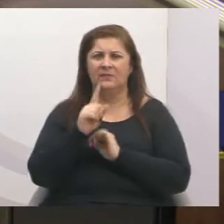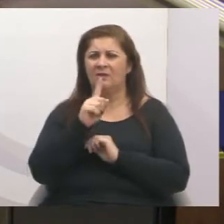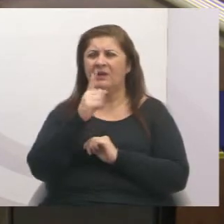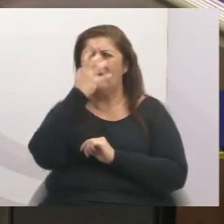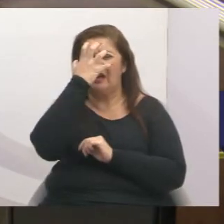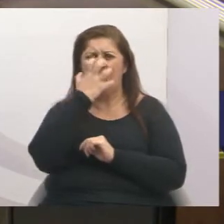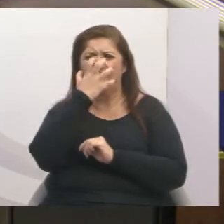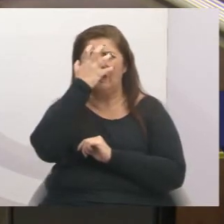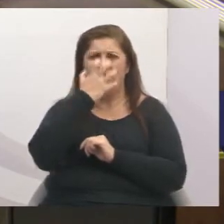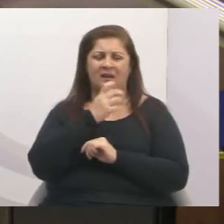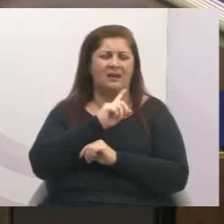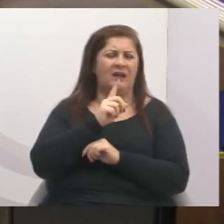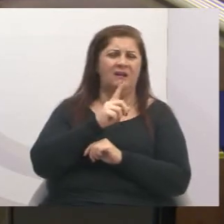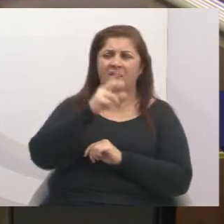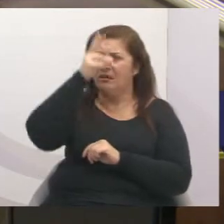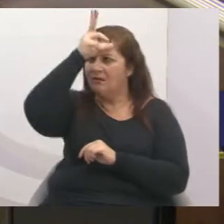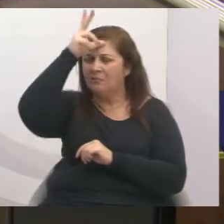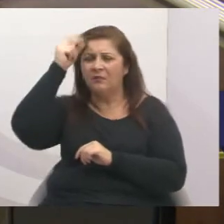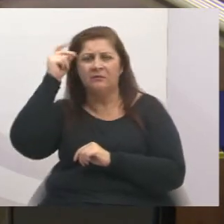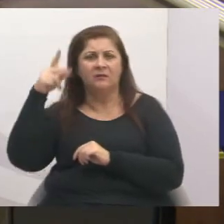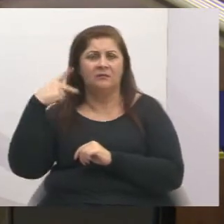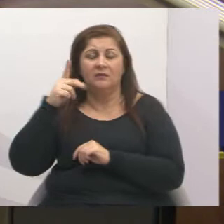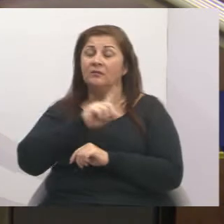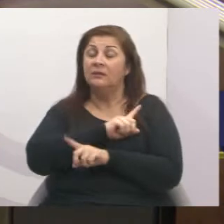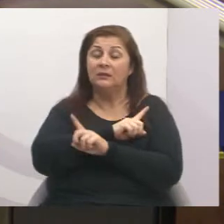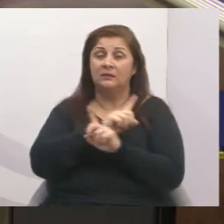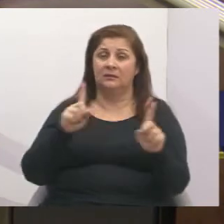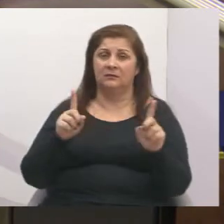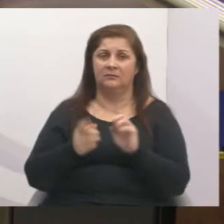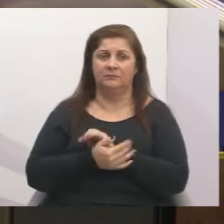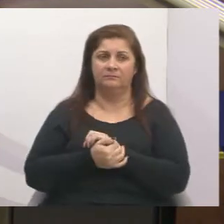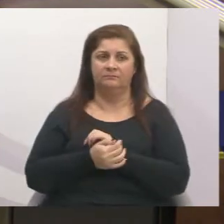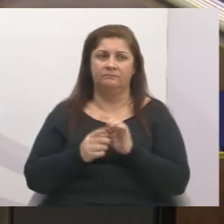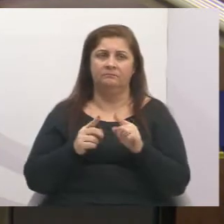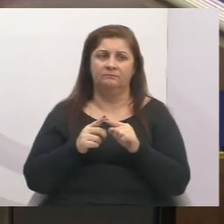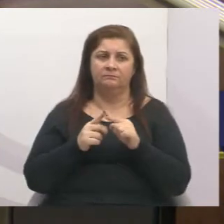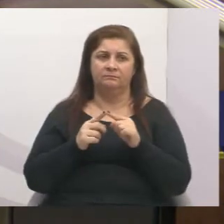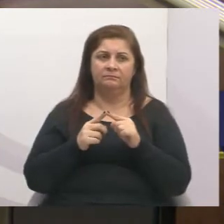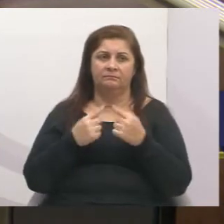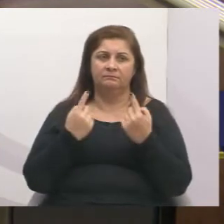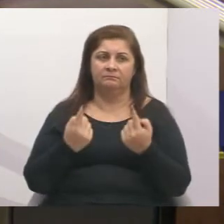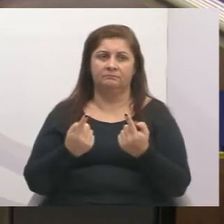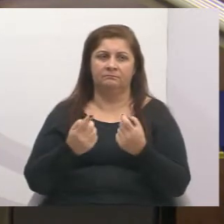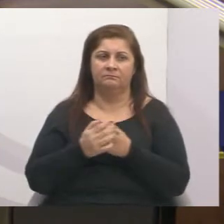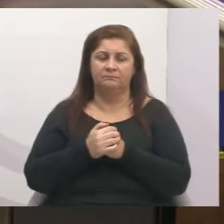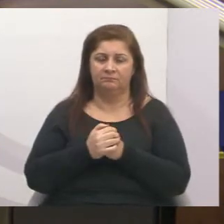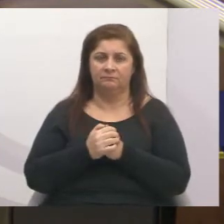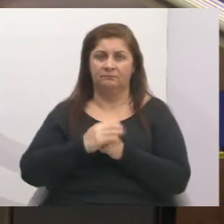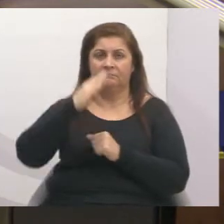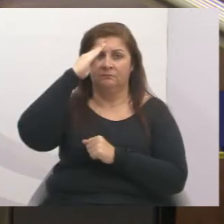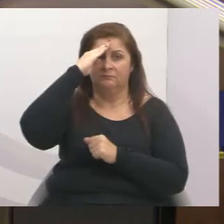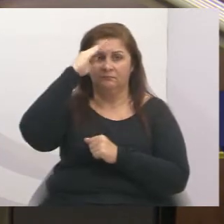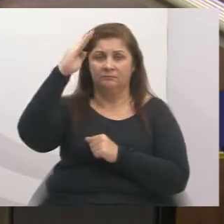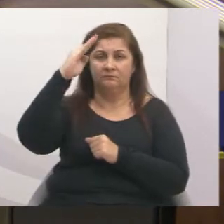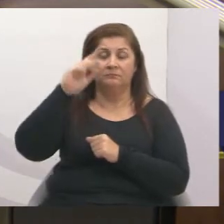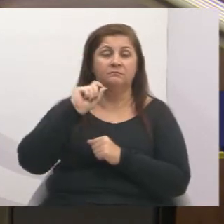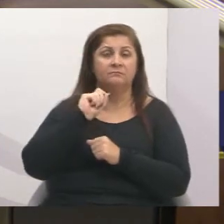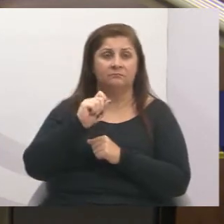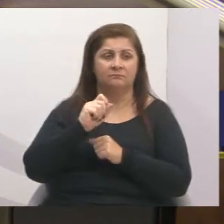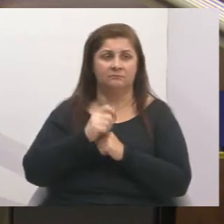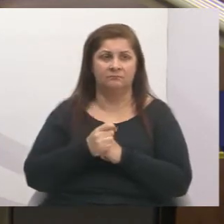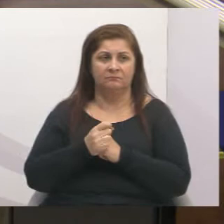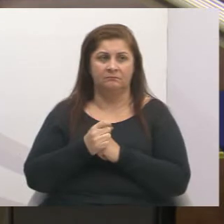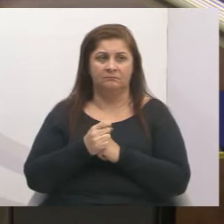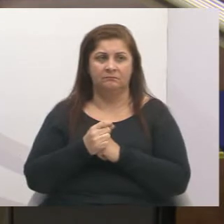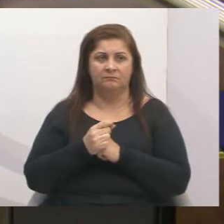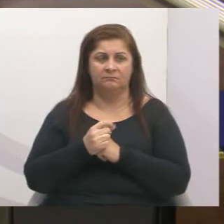de ninguém, do prefeito, nem de vereador, nada. Mas, gente, a questão principal, embora tenha